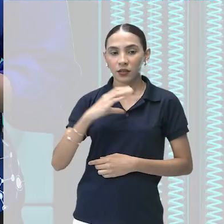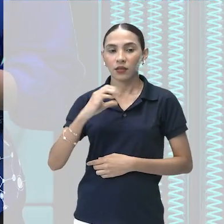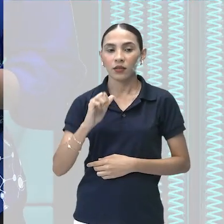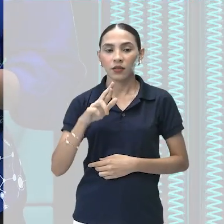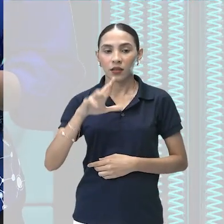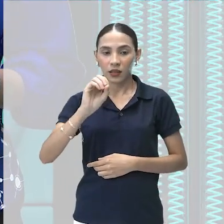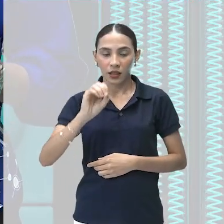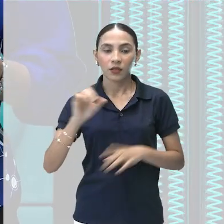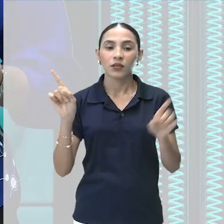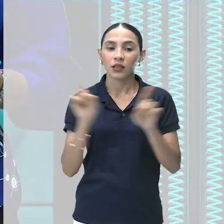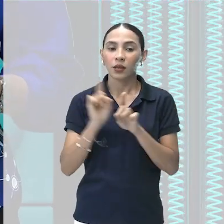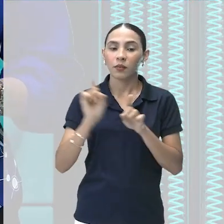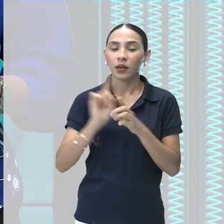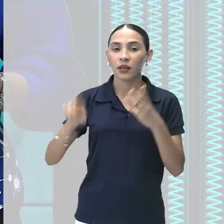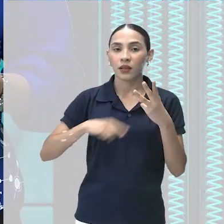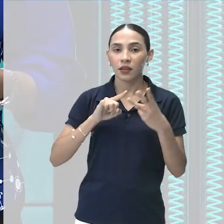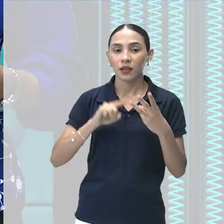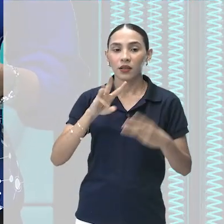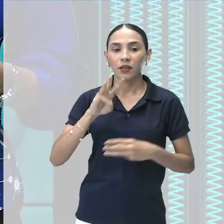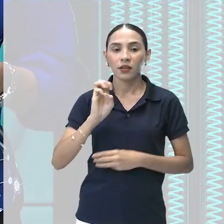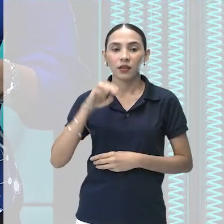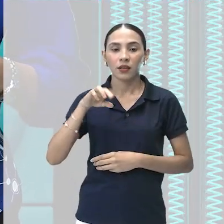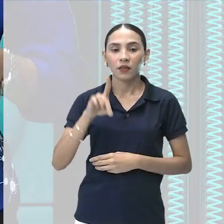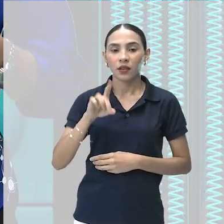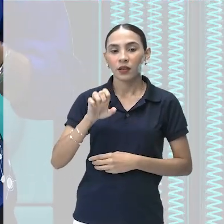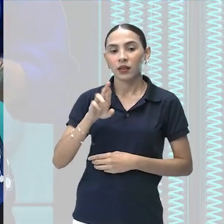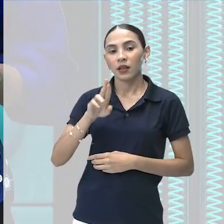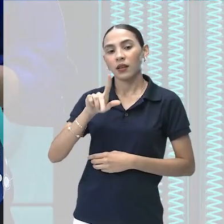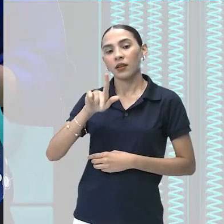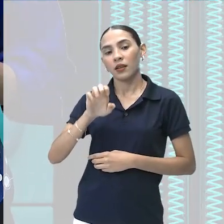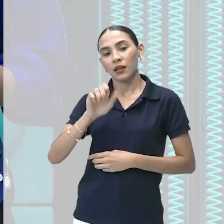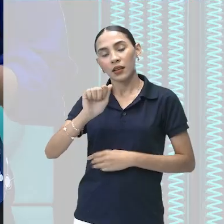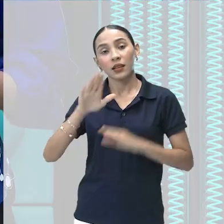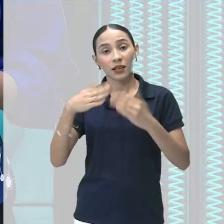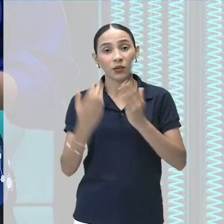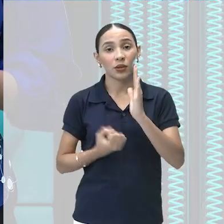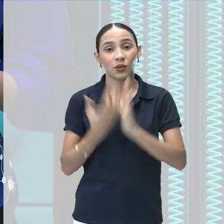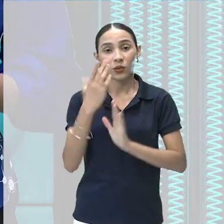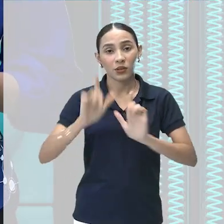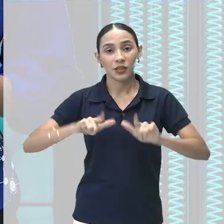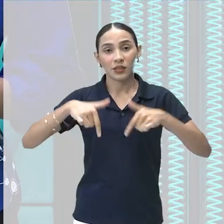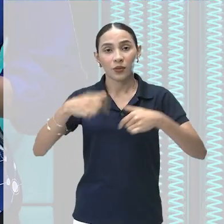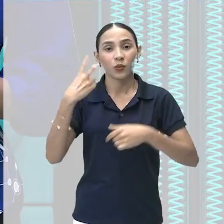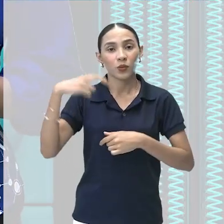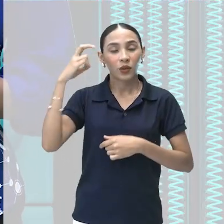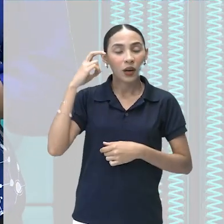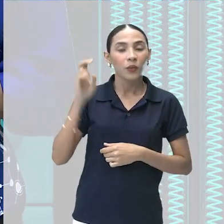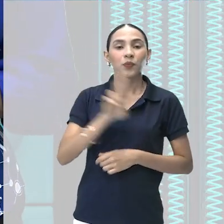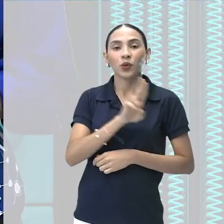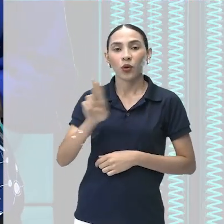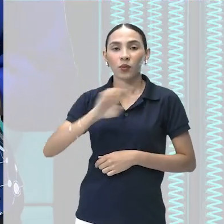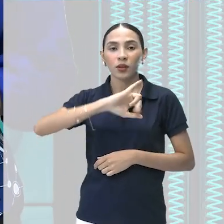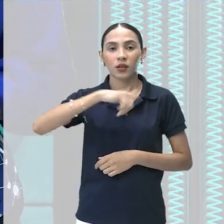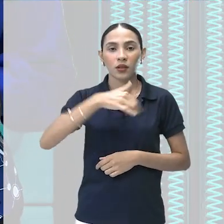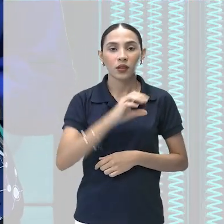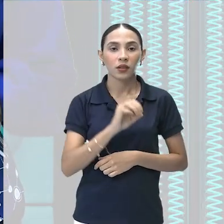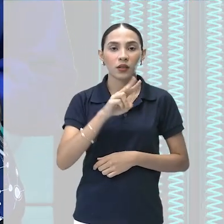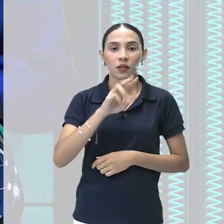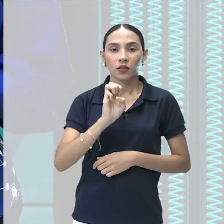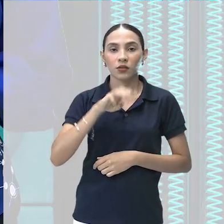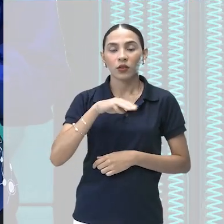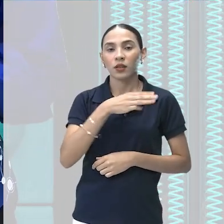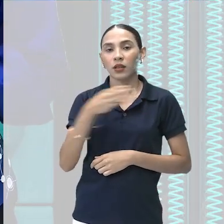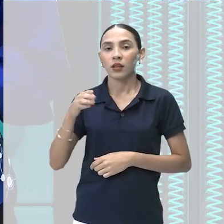3 apresentadores, cantores e compositores, surgiu esse movimento cultural chamado Jovem Guarda.